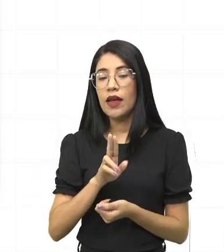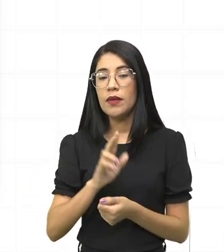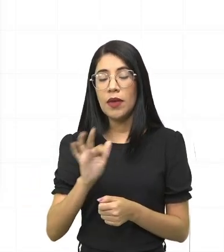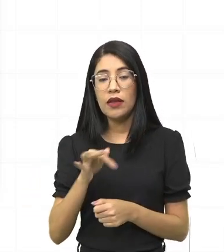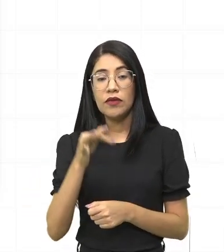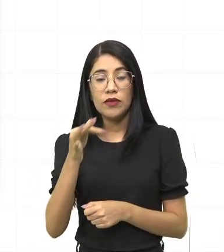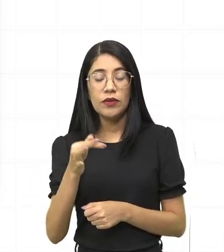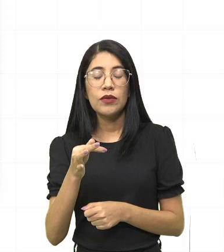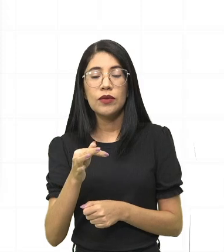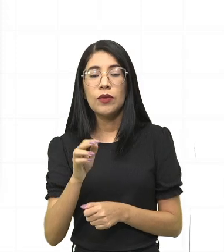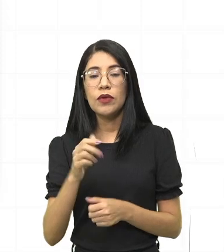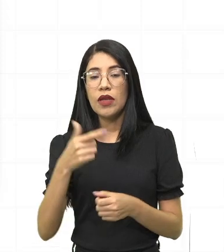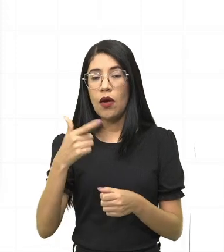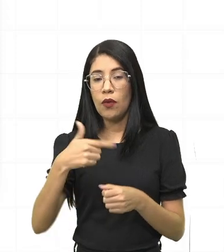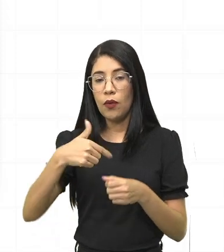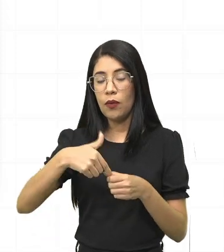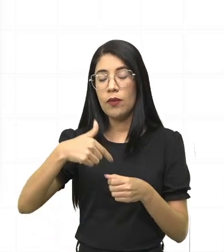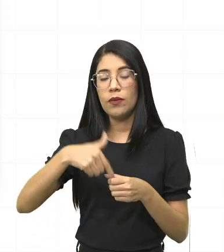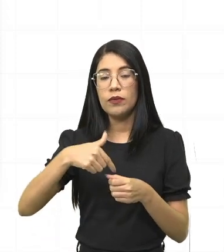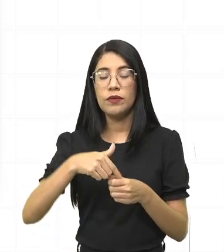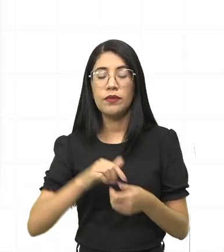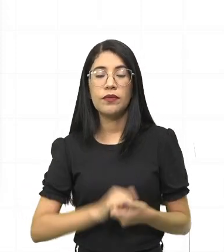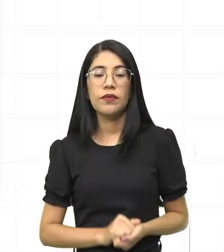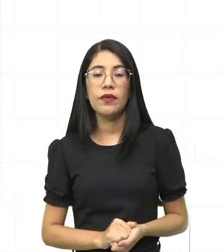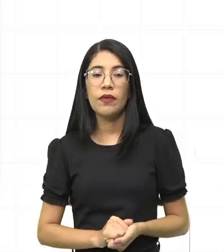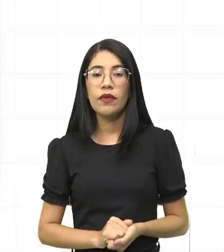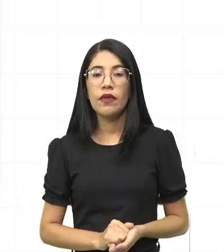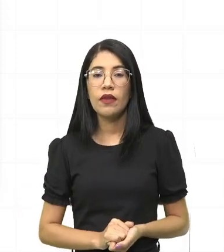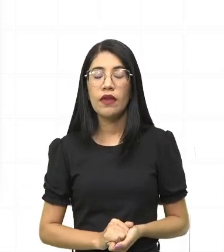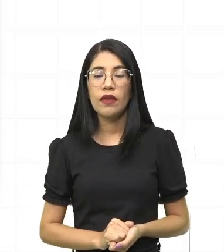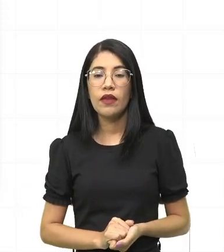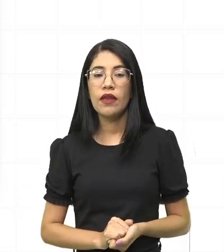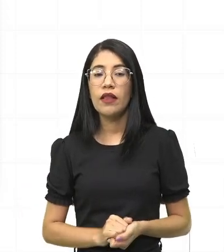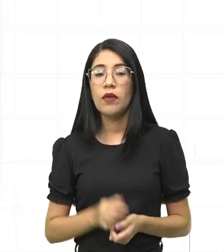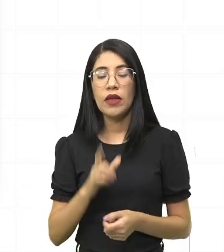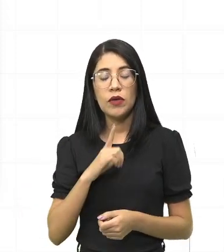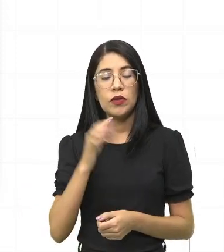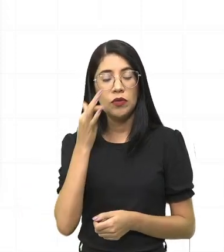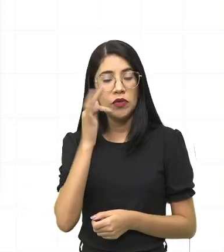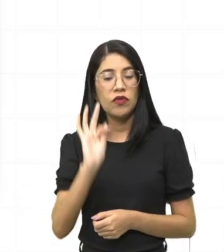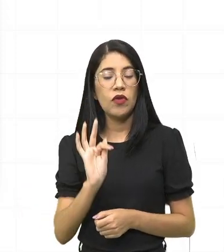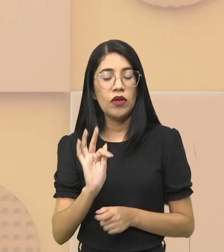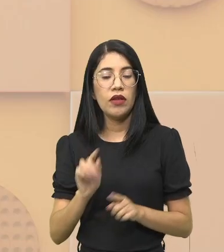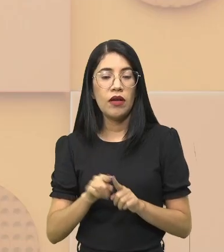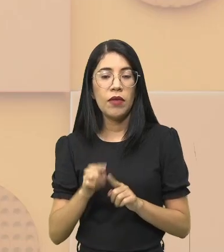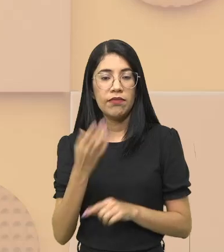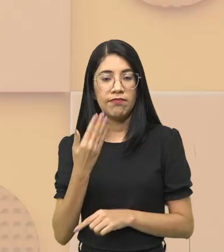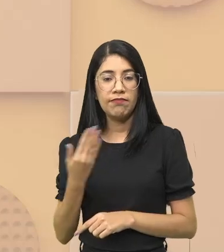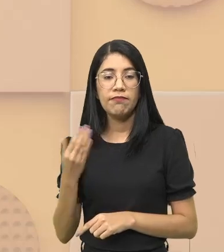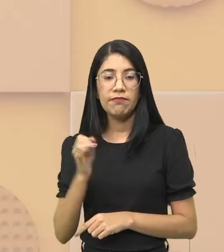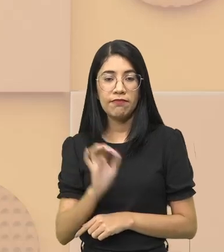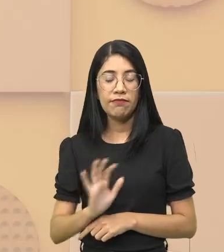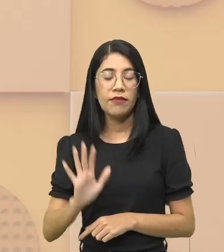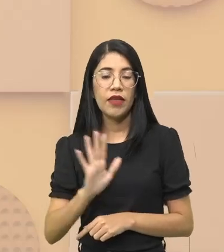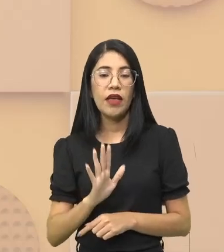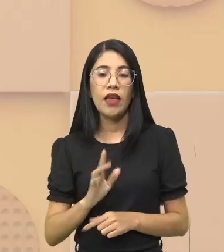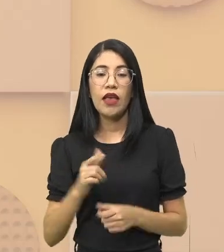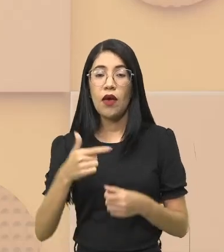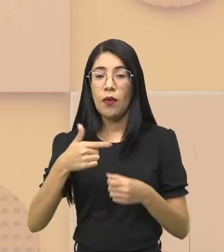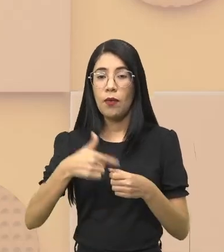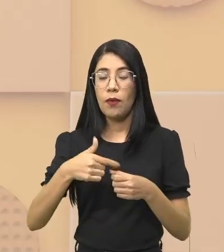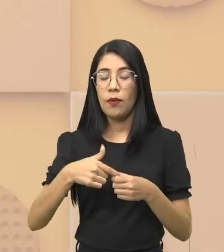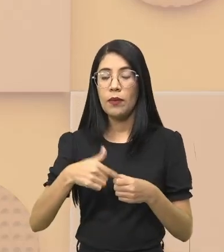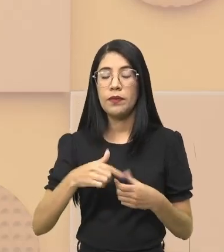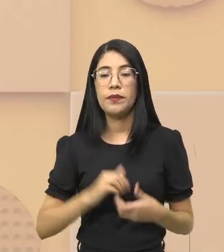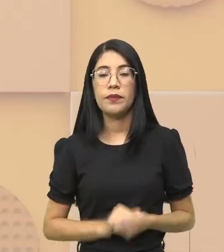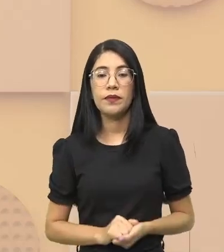um biocombustível. Então, nós temos aí os girassóis aí em destaque, né? Como biocombustível.